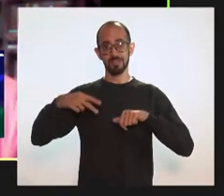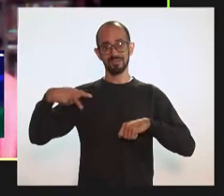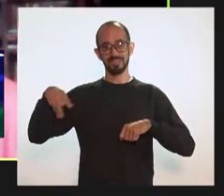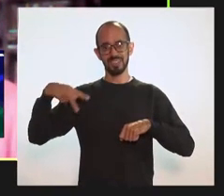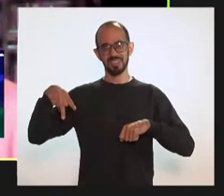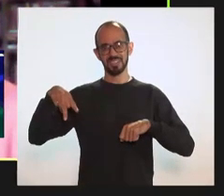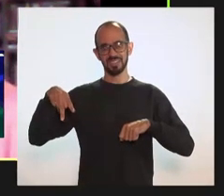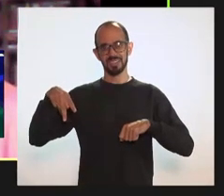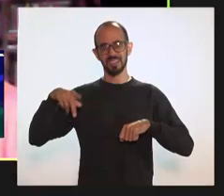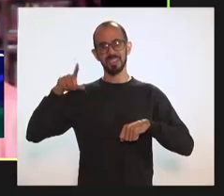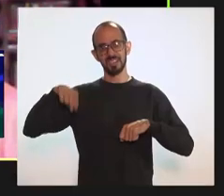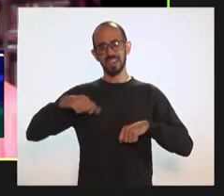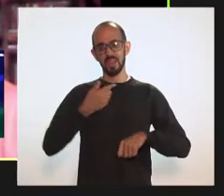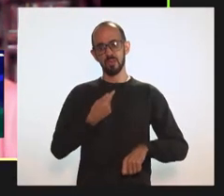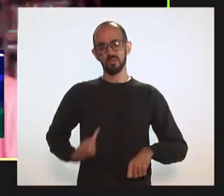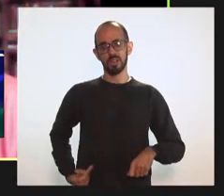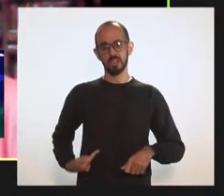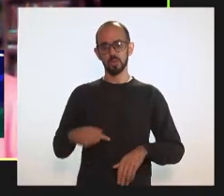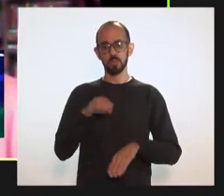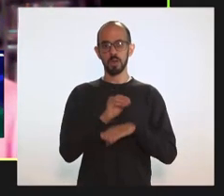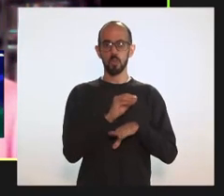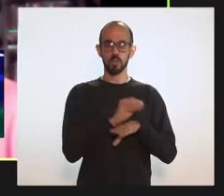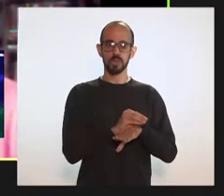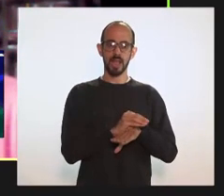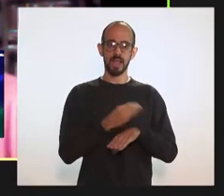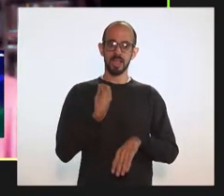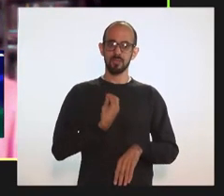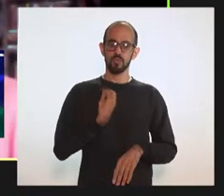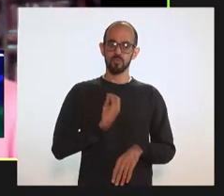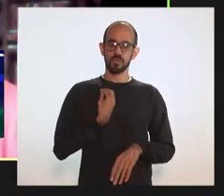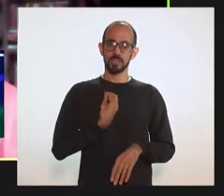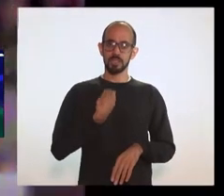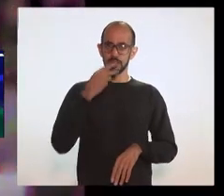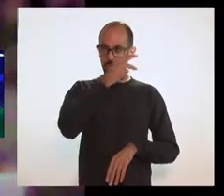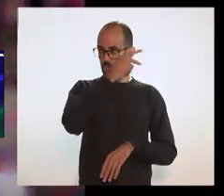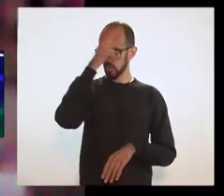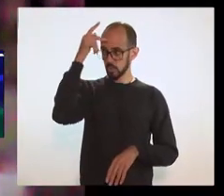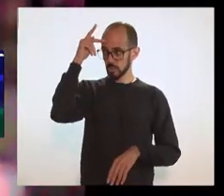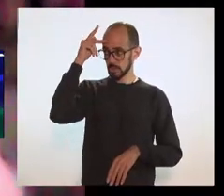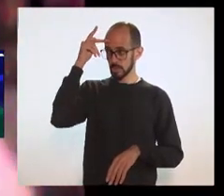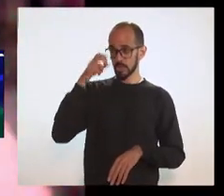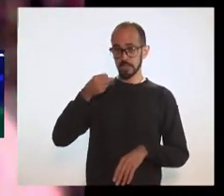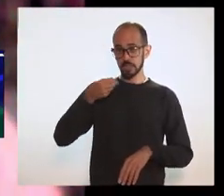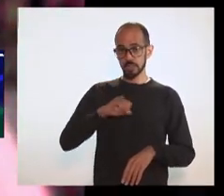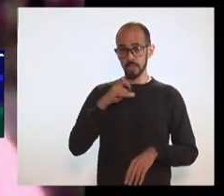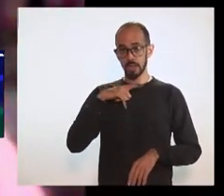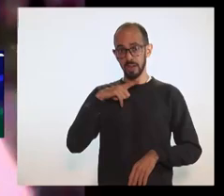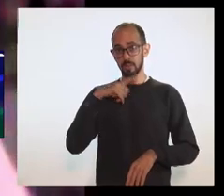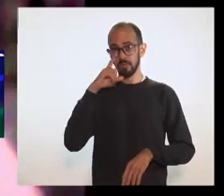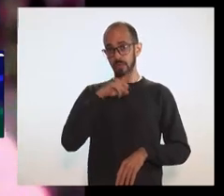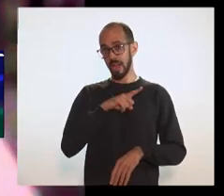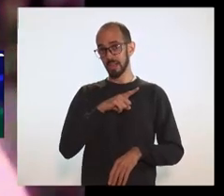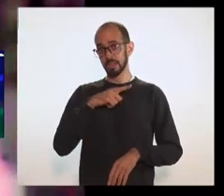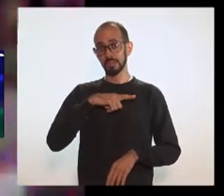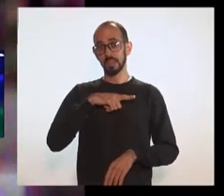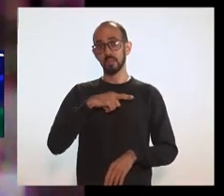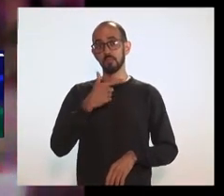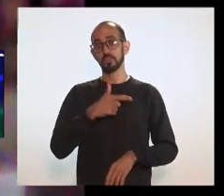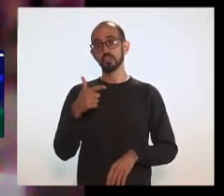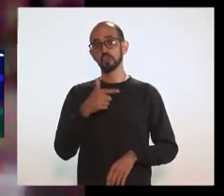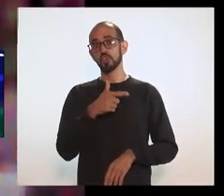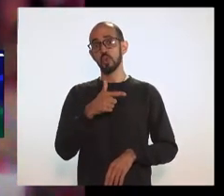cuidar da vida das pessoas. E se o governo federal é um fracasso na vacinação, tem 22 estados buscando acesso à